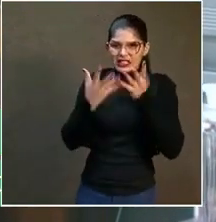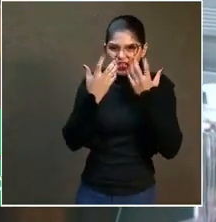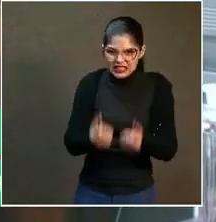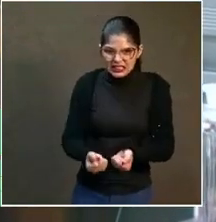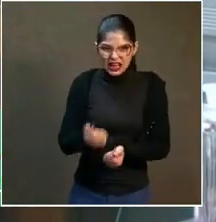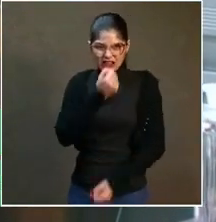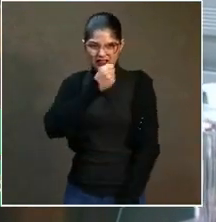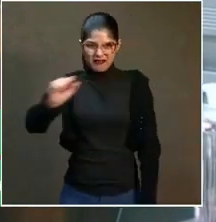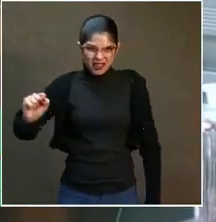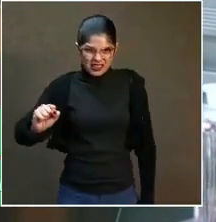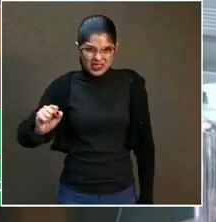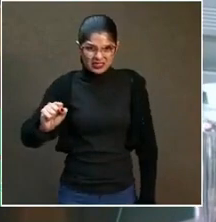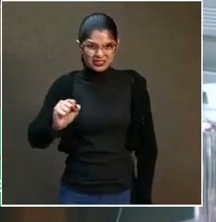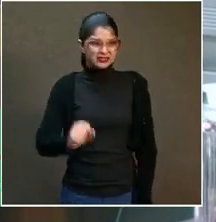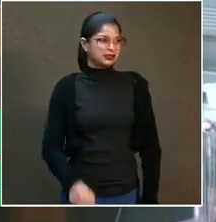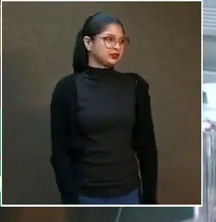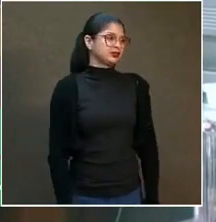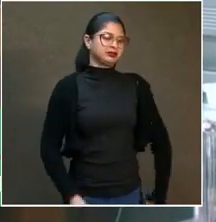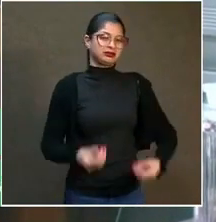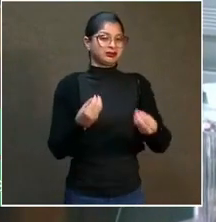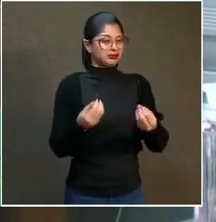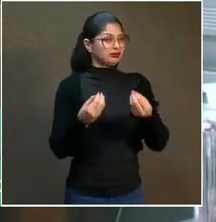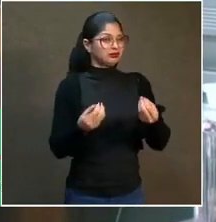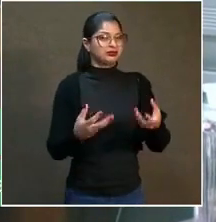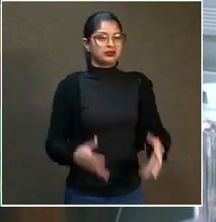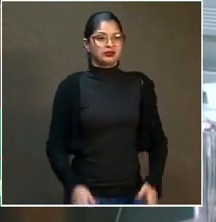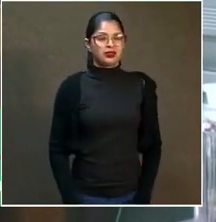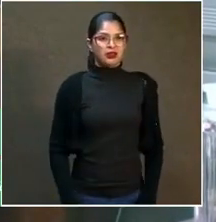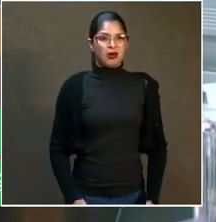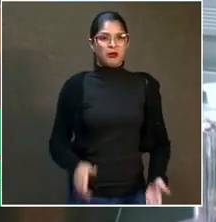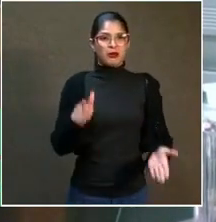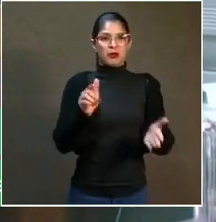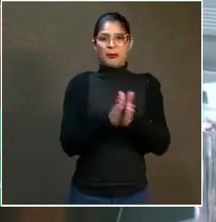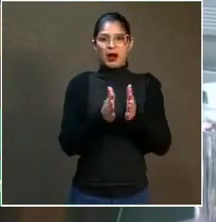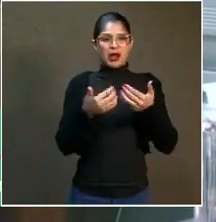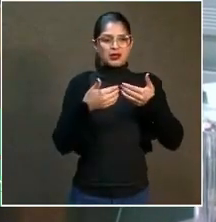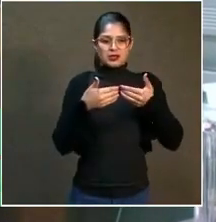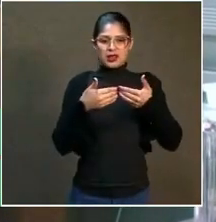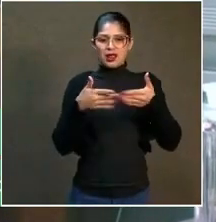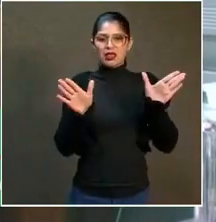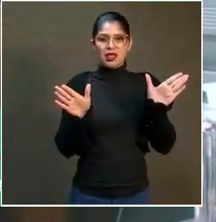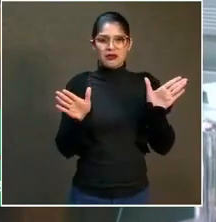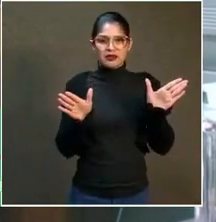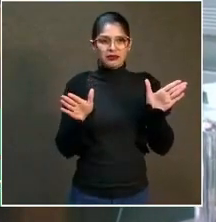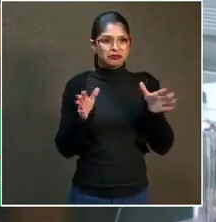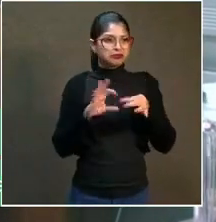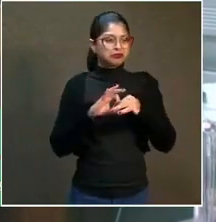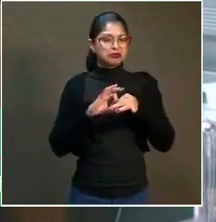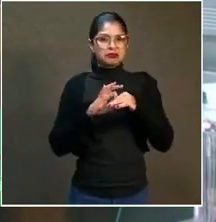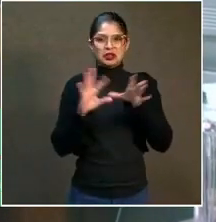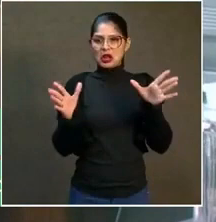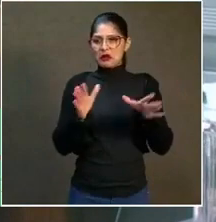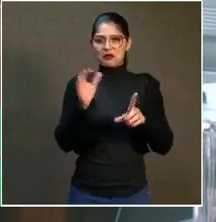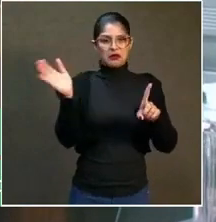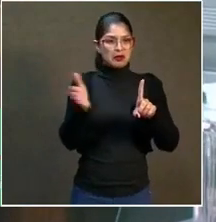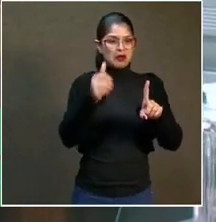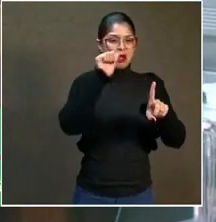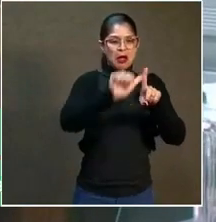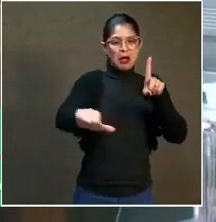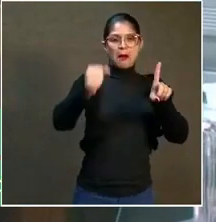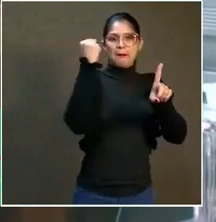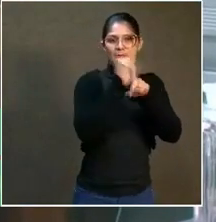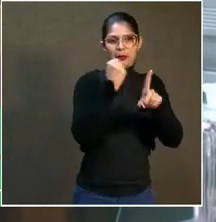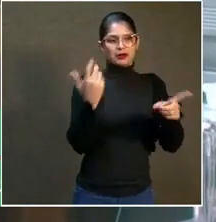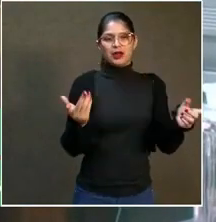tese da defesa, não estão aqui falando que é carta branca para matar. Eu não vim aqui para defender feminicídio, violência doméstica,